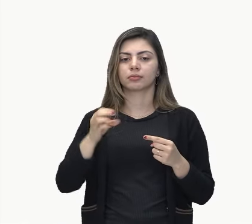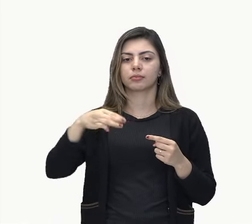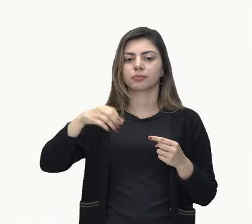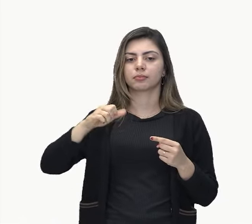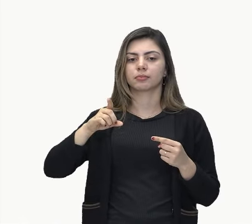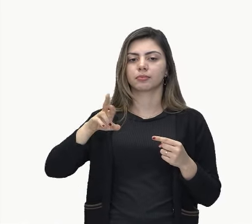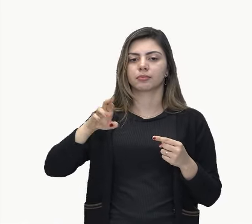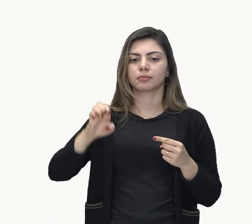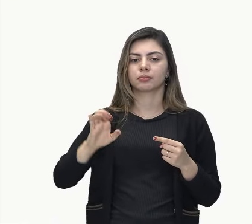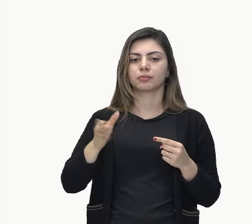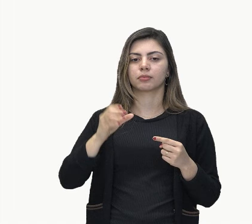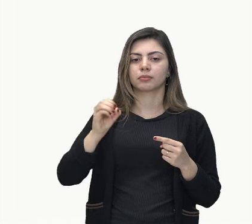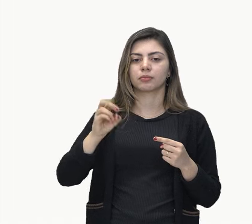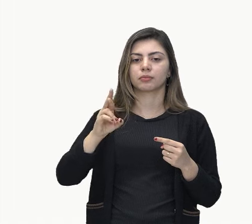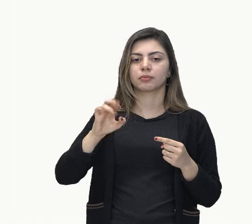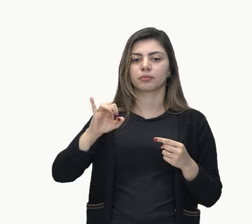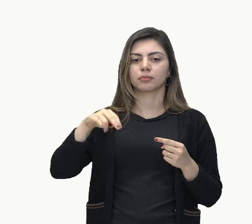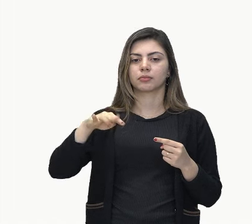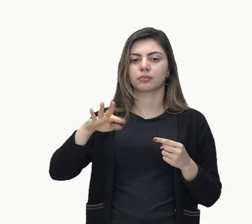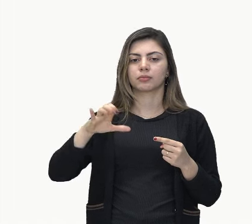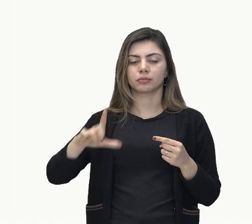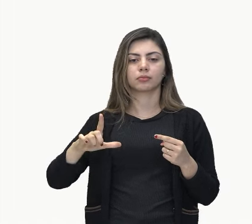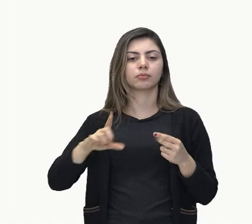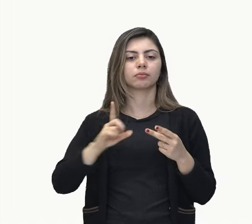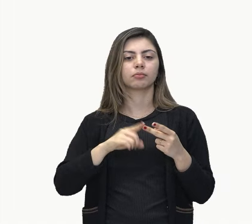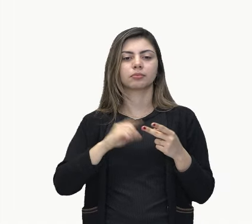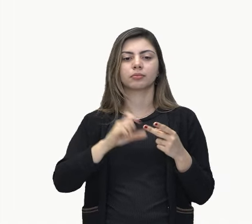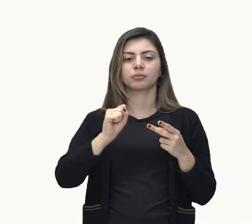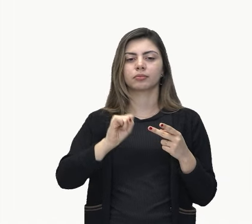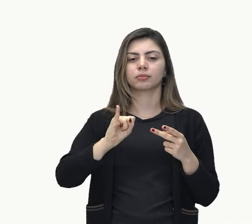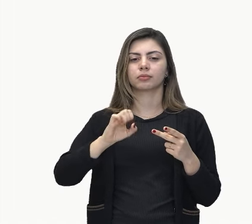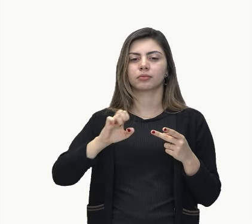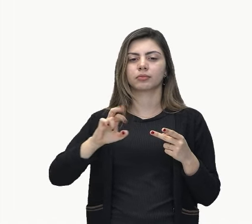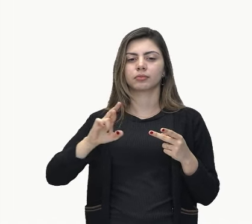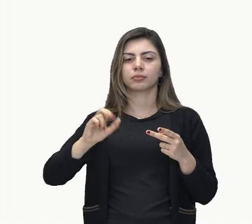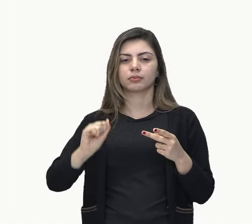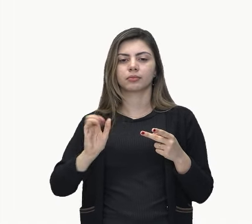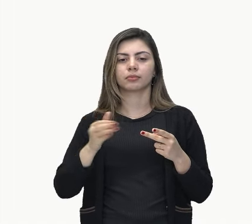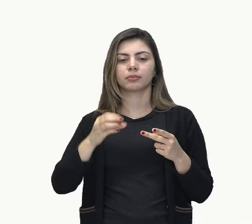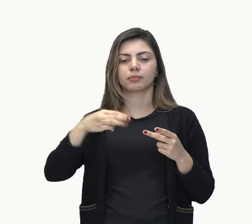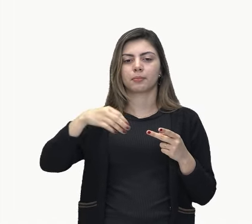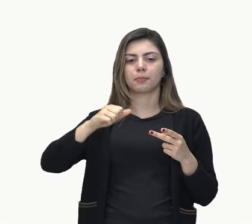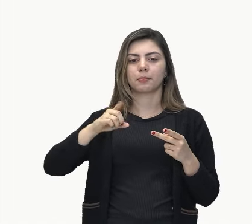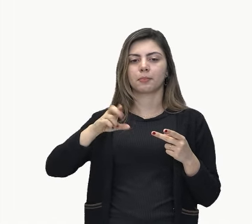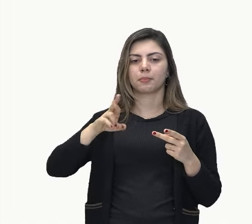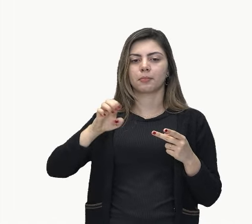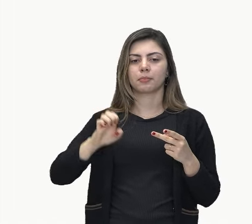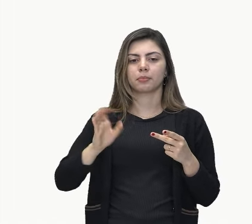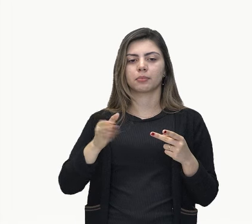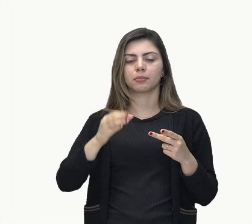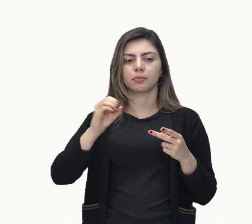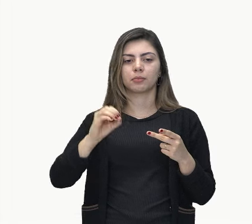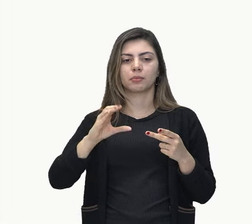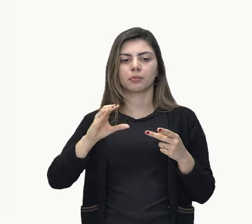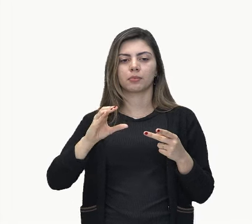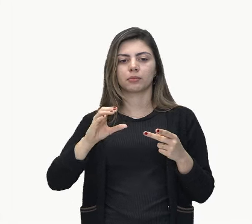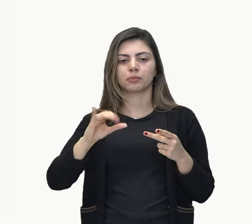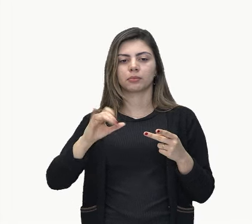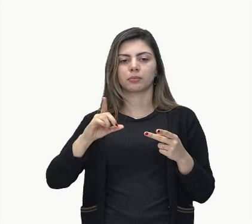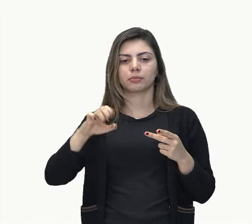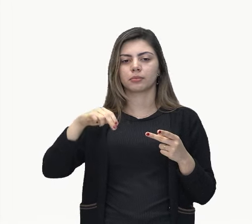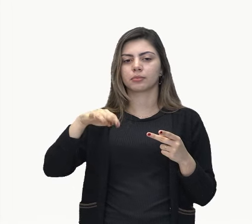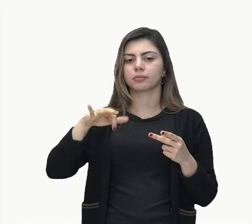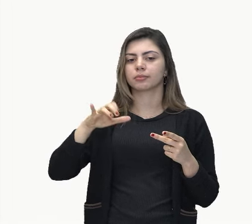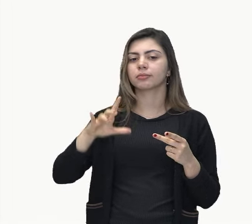Oriental e também teremos aí a Sierra Madre Ocidental, que são as extensões